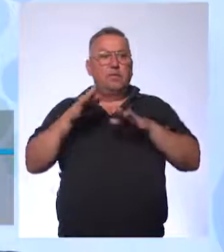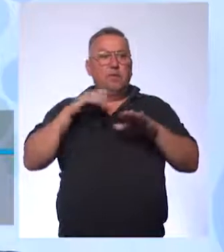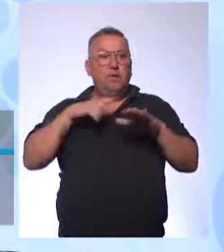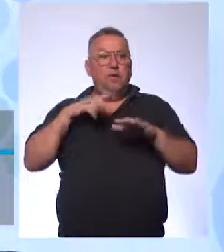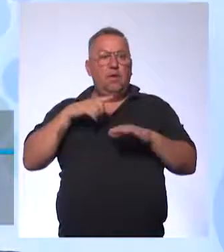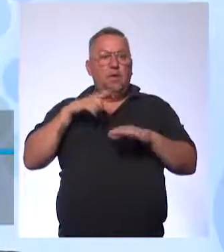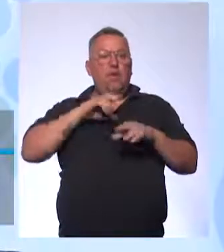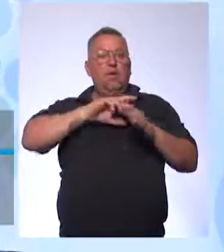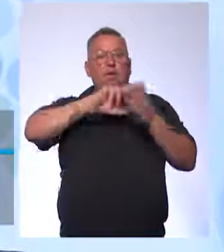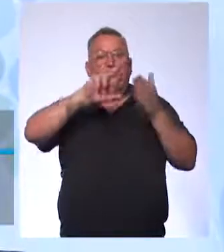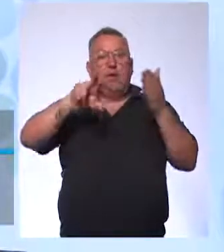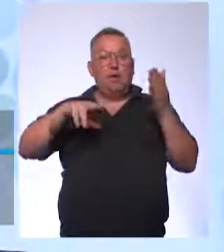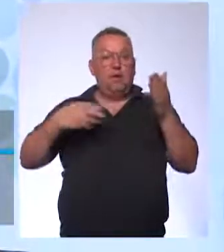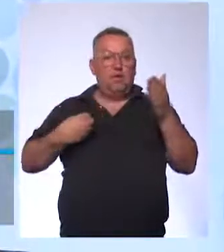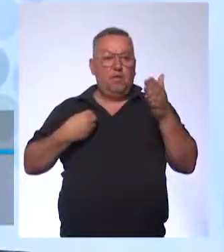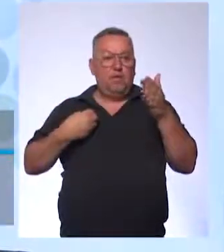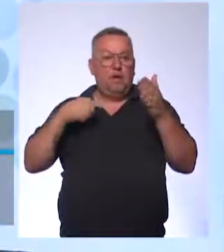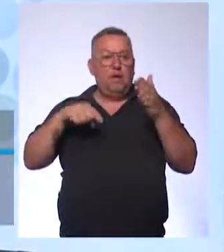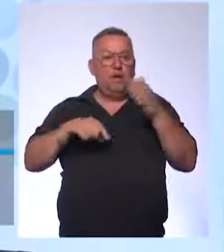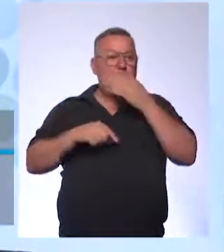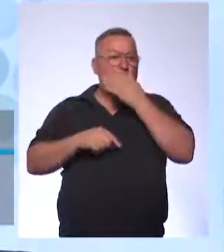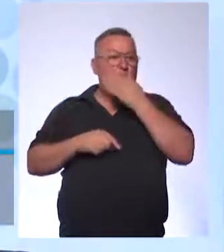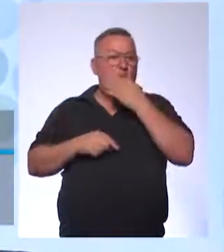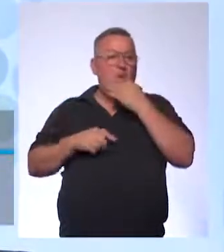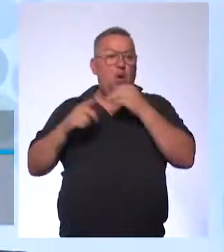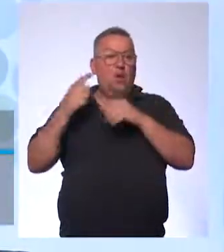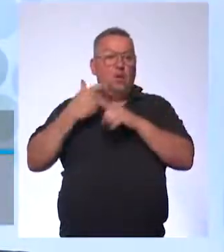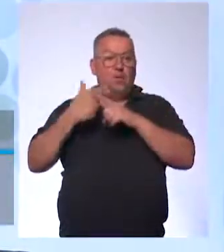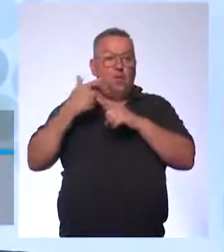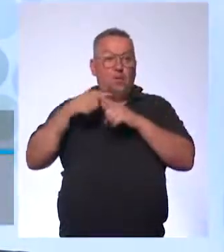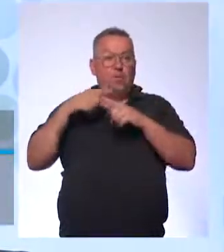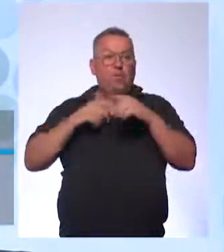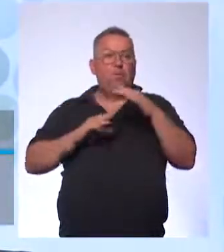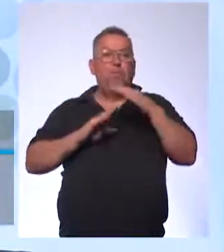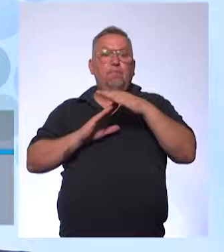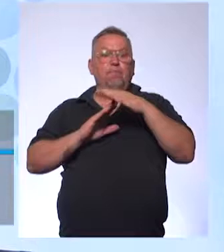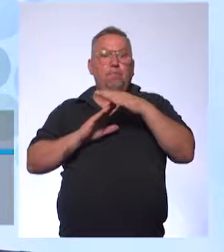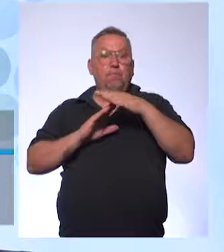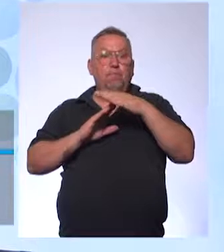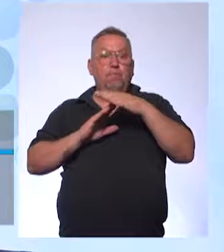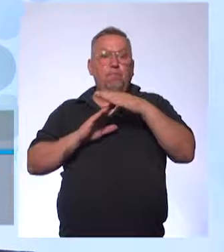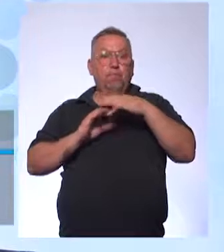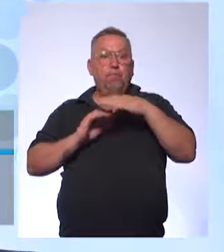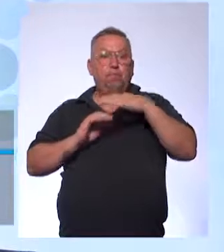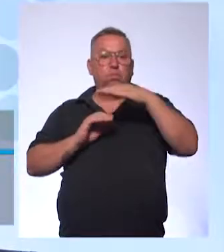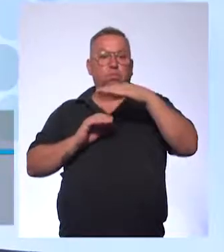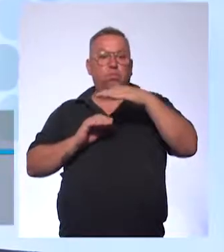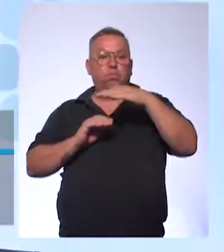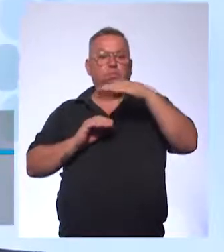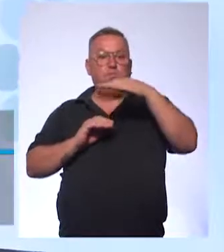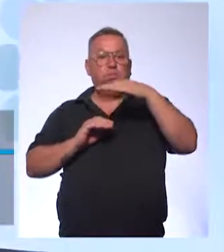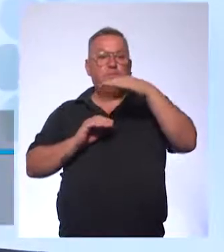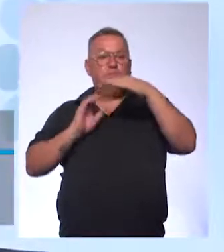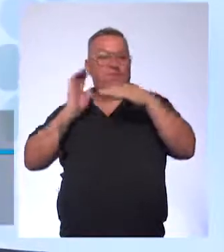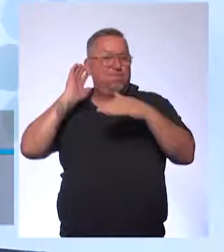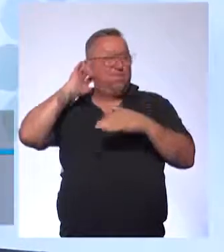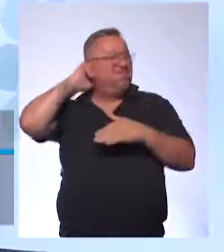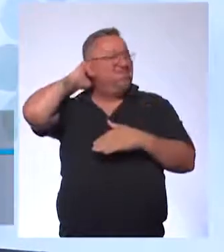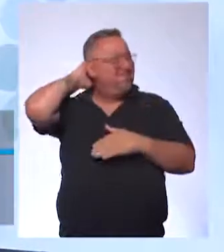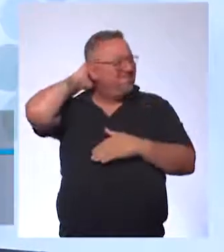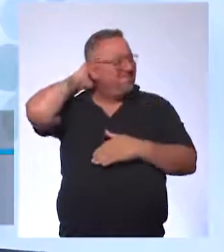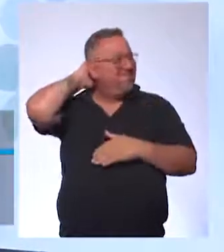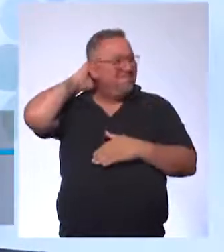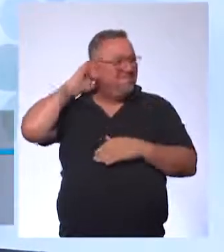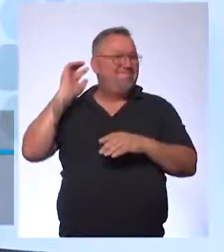essa variedade de vida que tem no planeta. O problema é que ele tem um limite. Se ele começa a subir além do limite, aí começa a